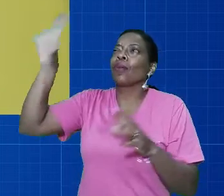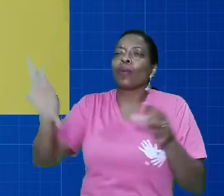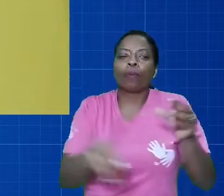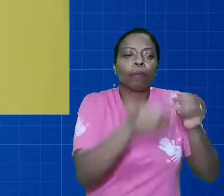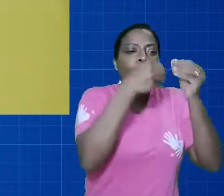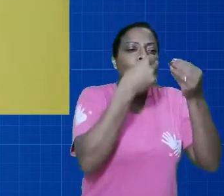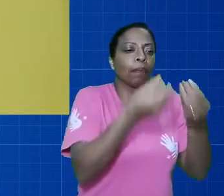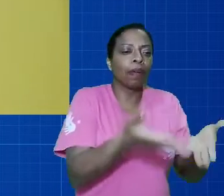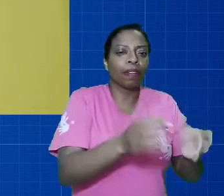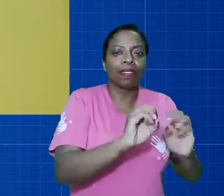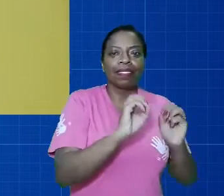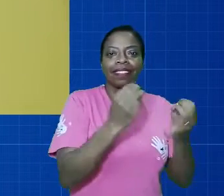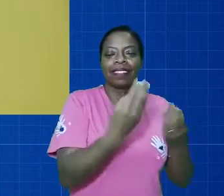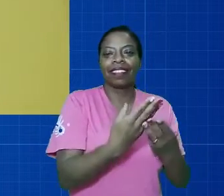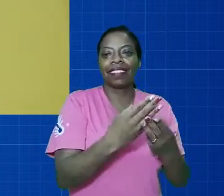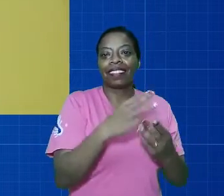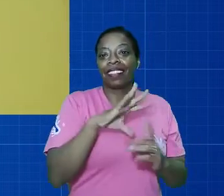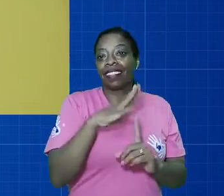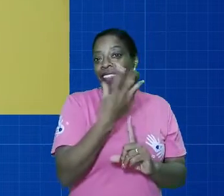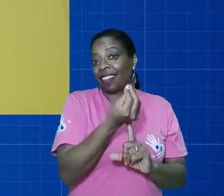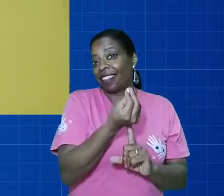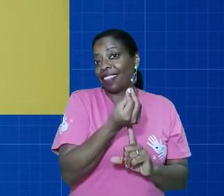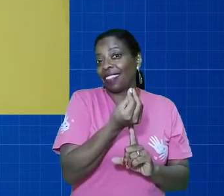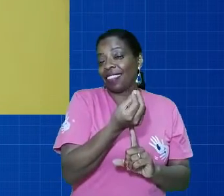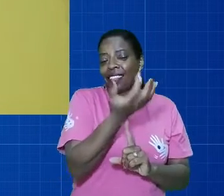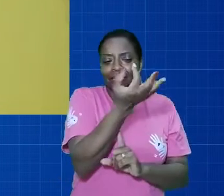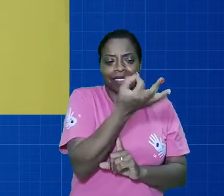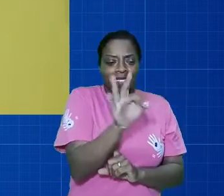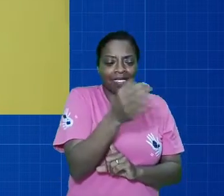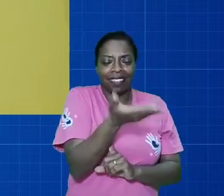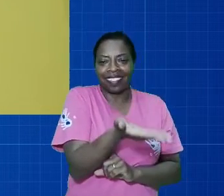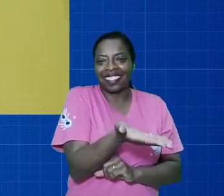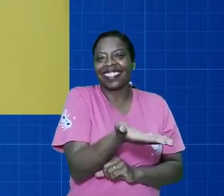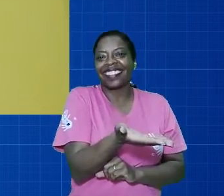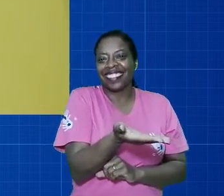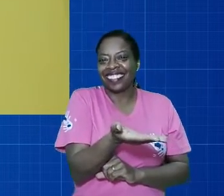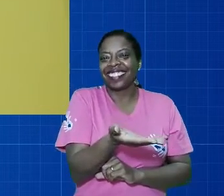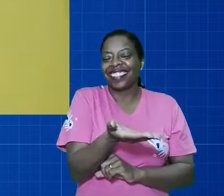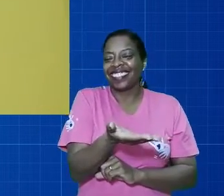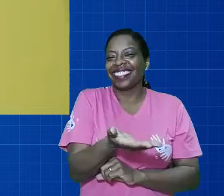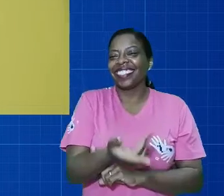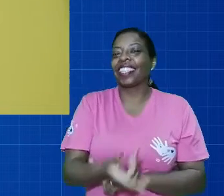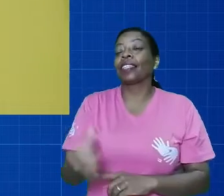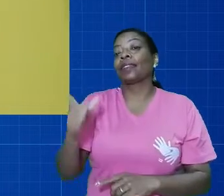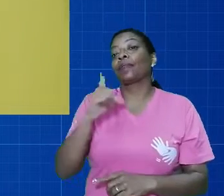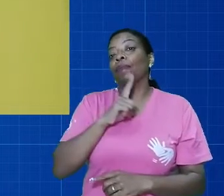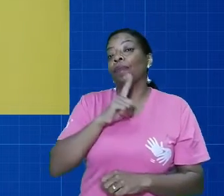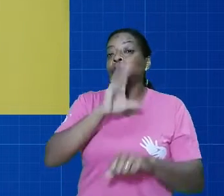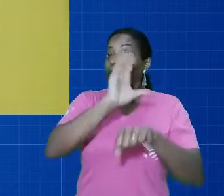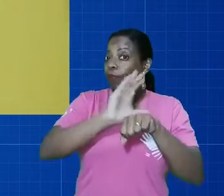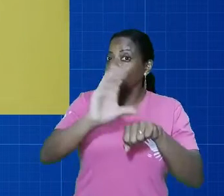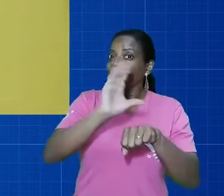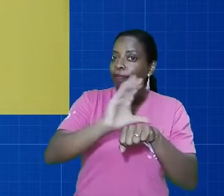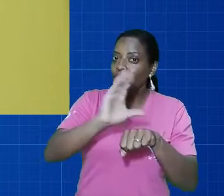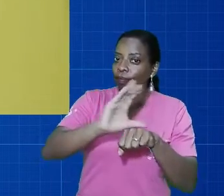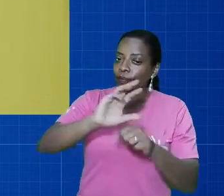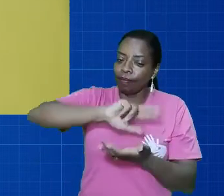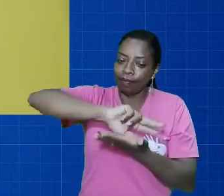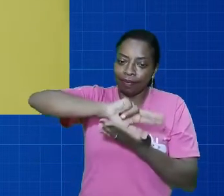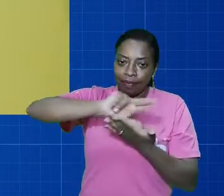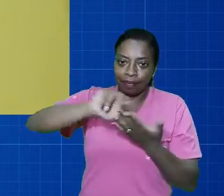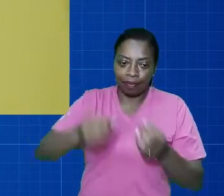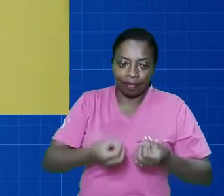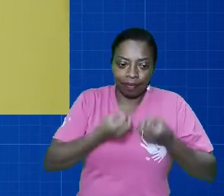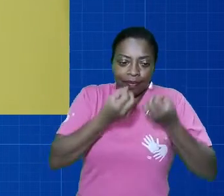E ela deu certo, né? Então a gente tinha, além dos cursos, né, que a gente oferecia para as crianças, a